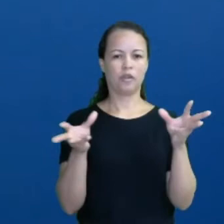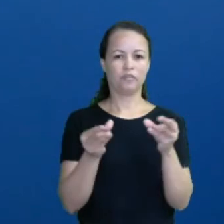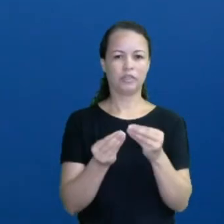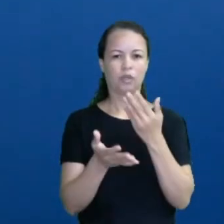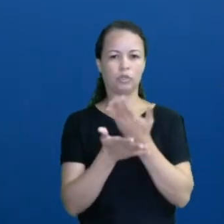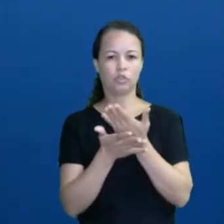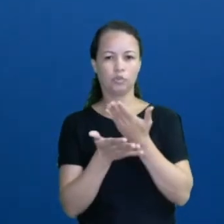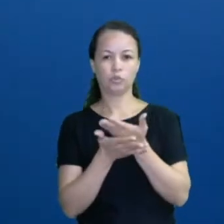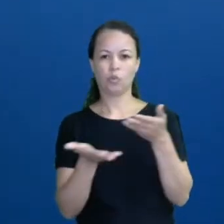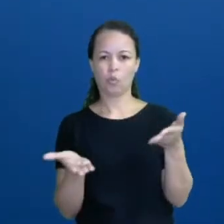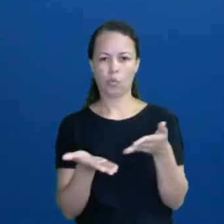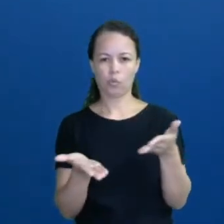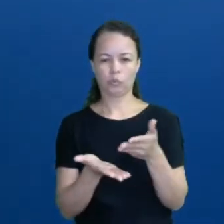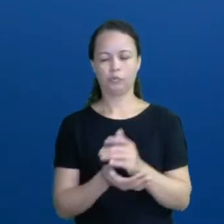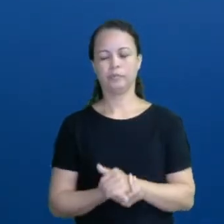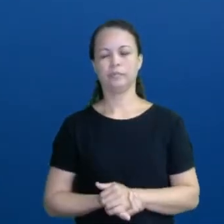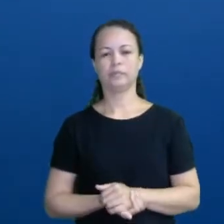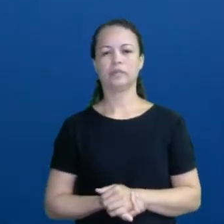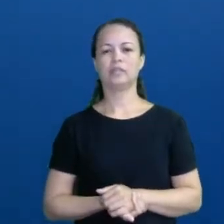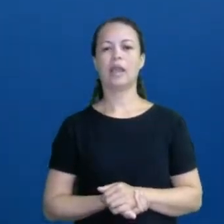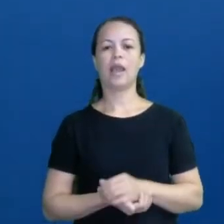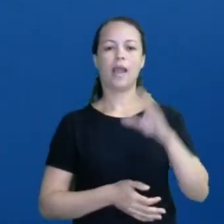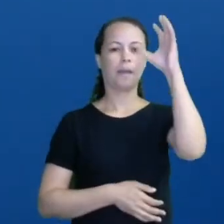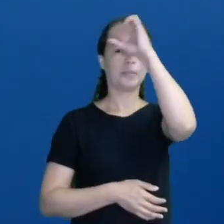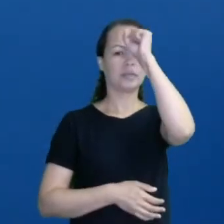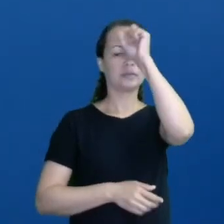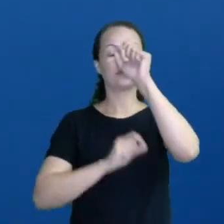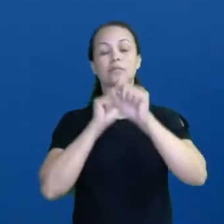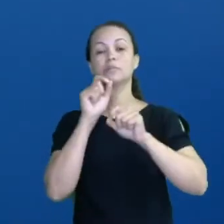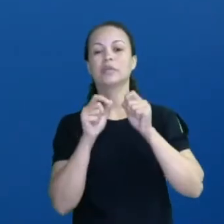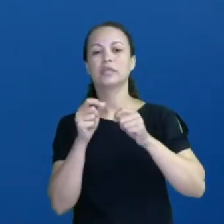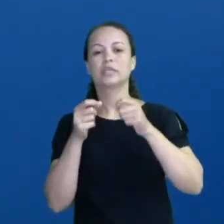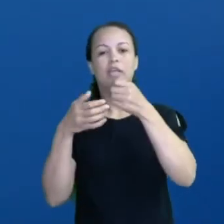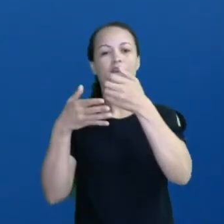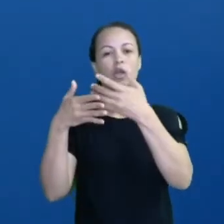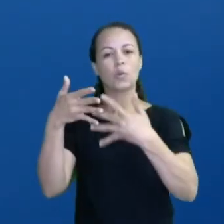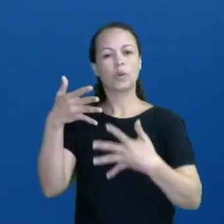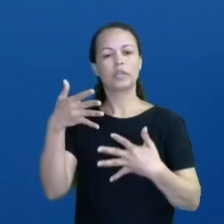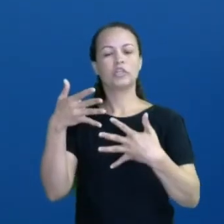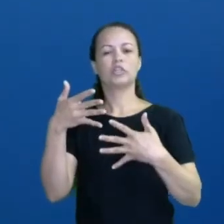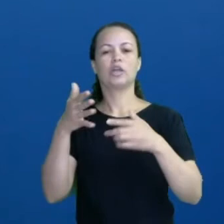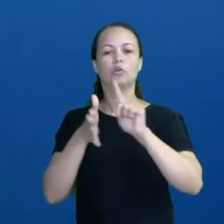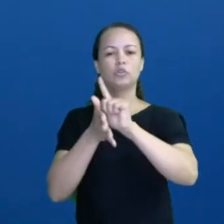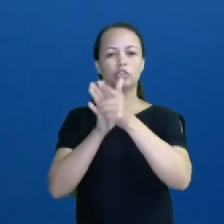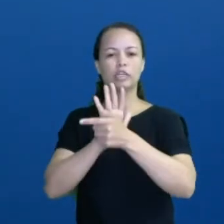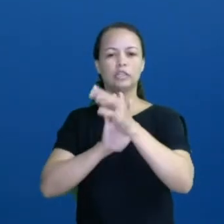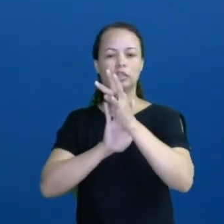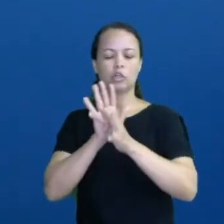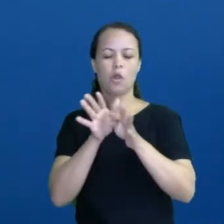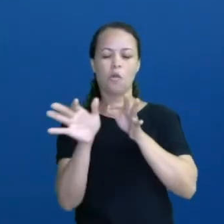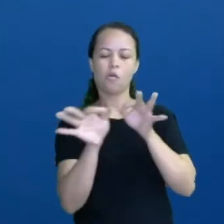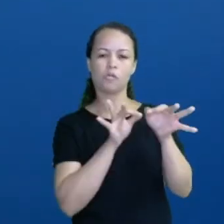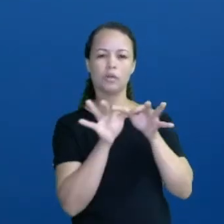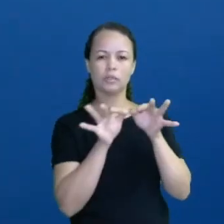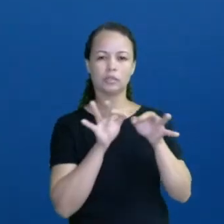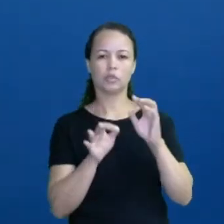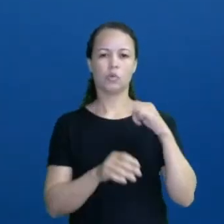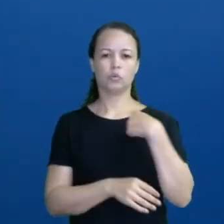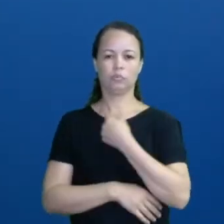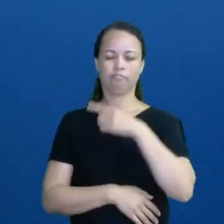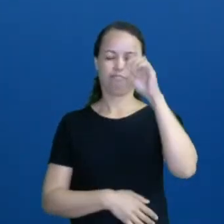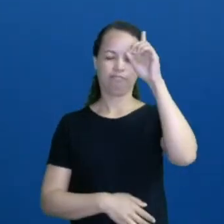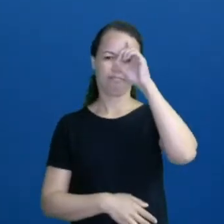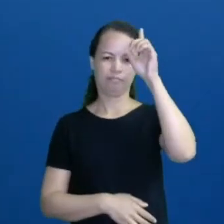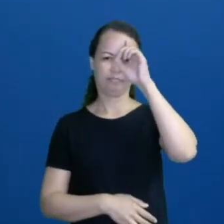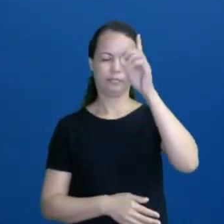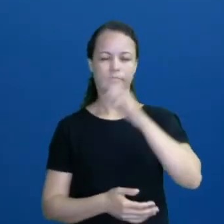A gente aprendeu sobre listas. O que é que são listas? Gêneros textuais que nos ajudam a organizar o nosso